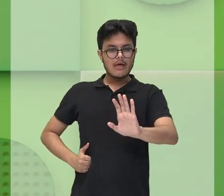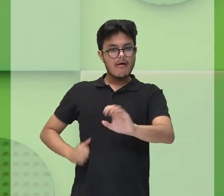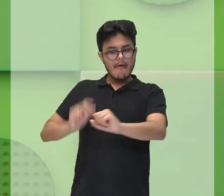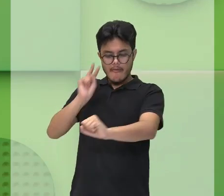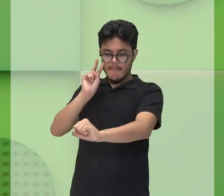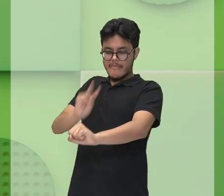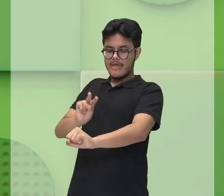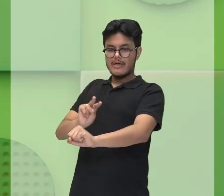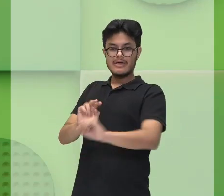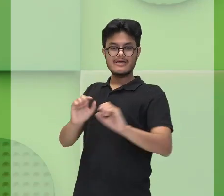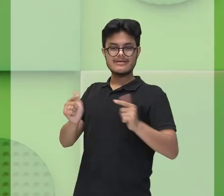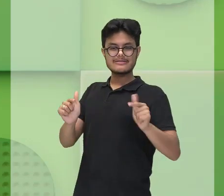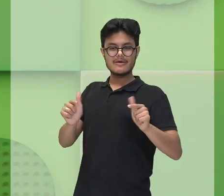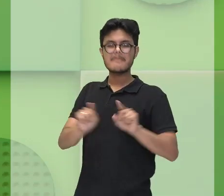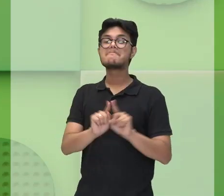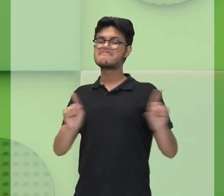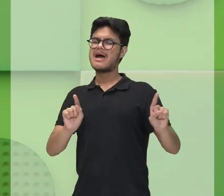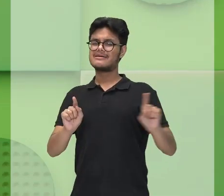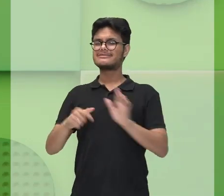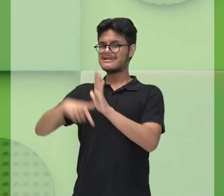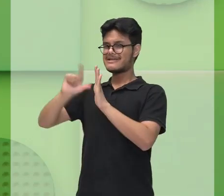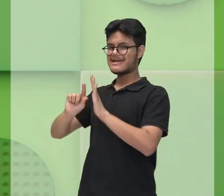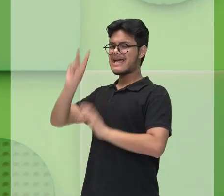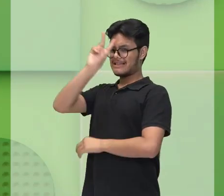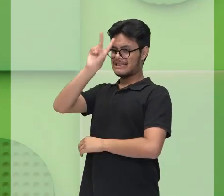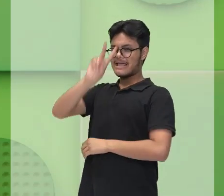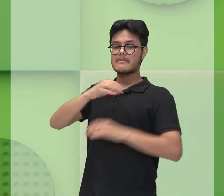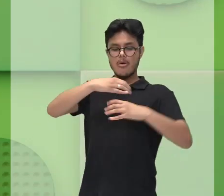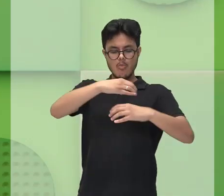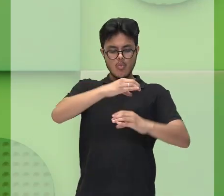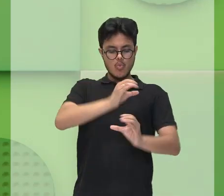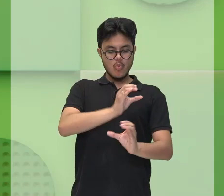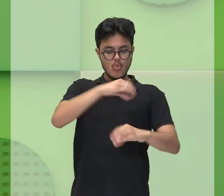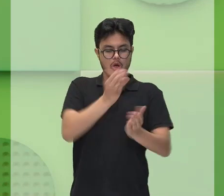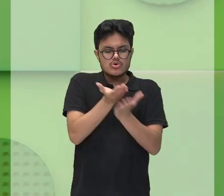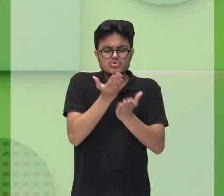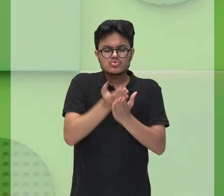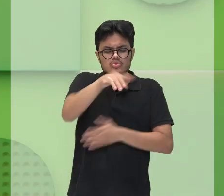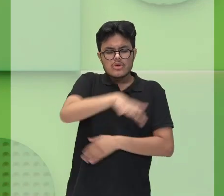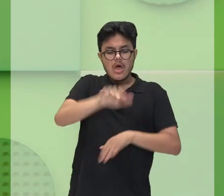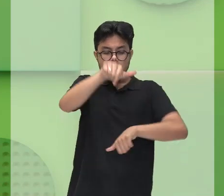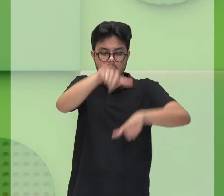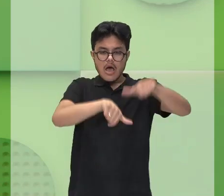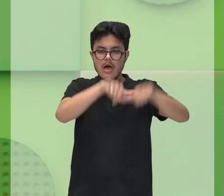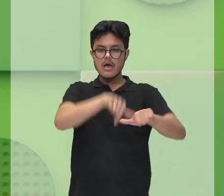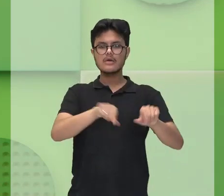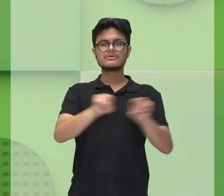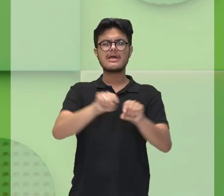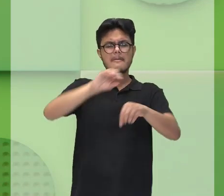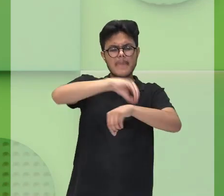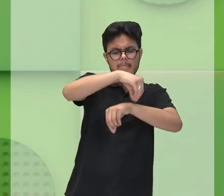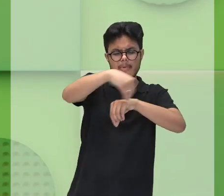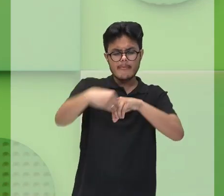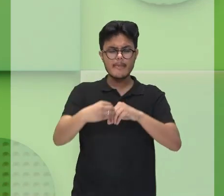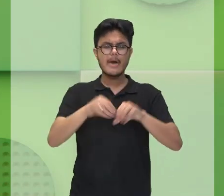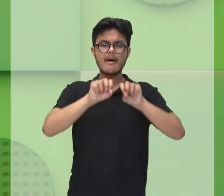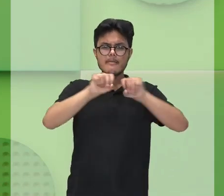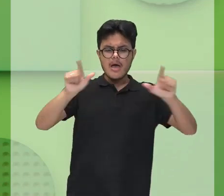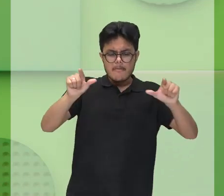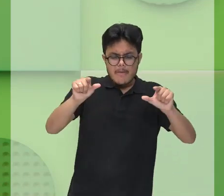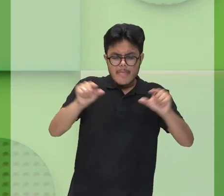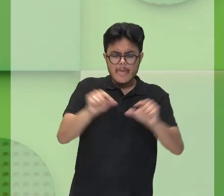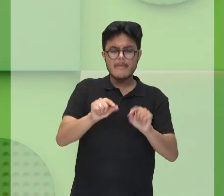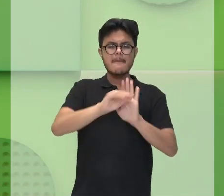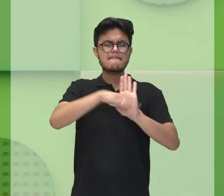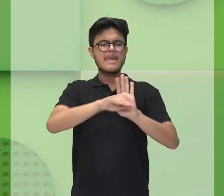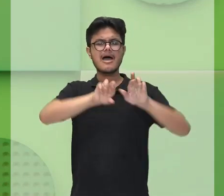Sabe lá na nossa experiência prática, no início da aula, que foi apresentado ali os micro-organismos que